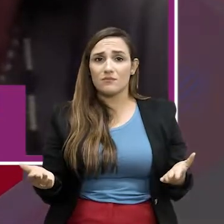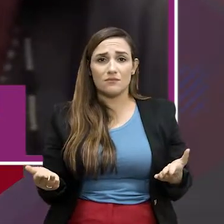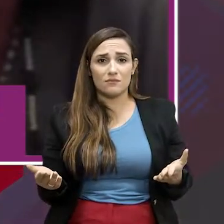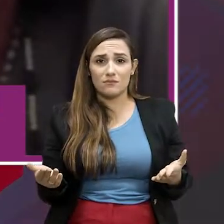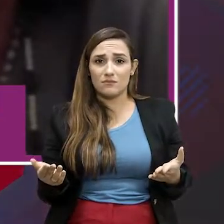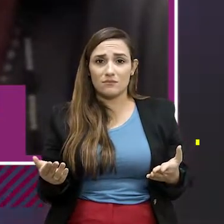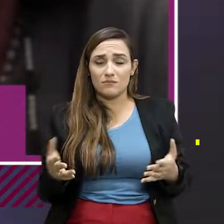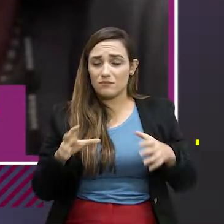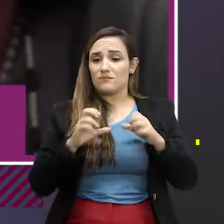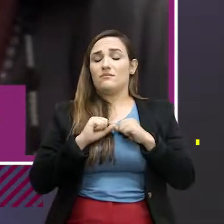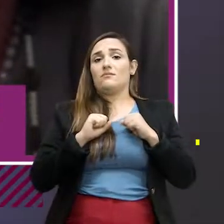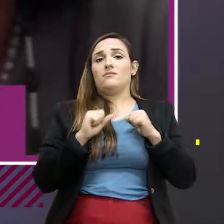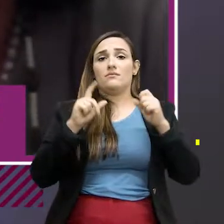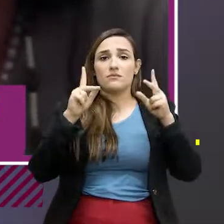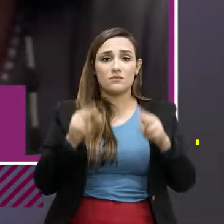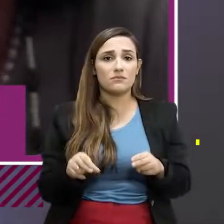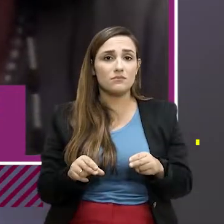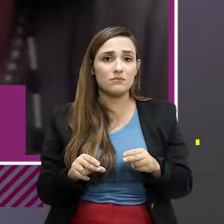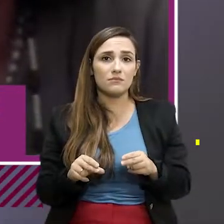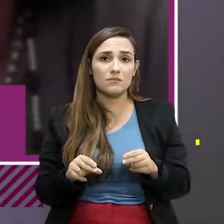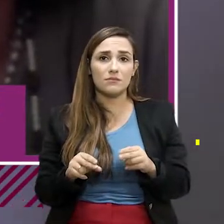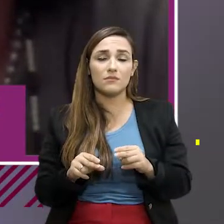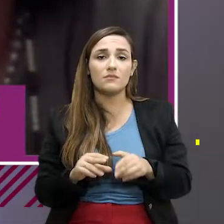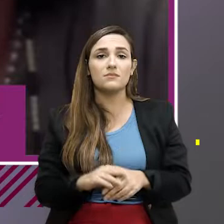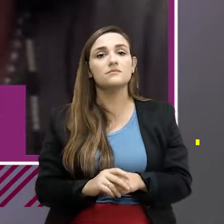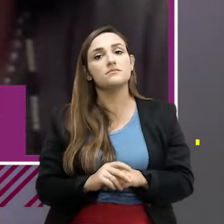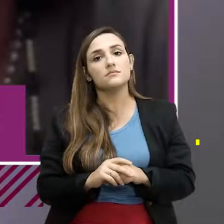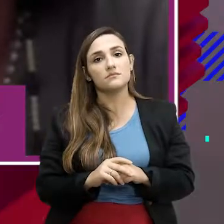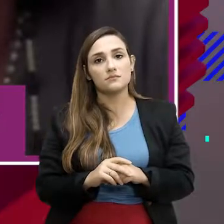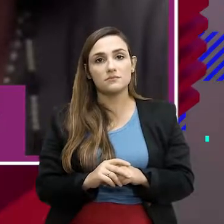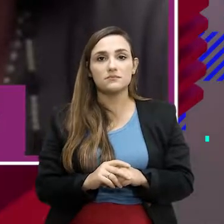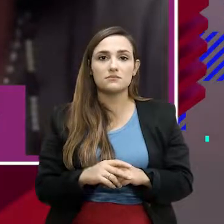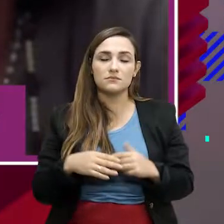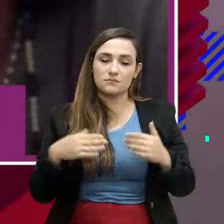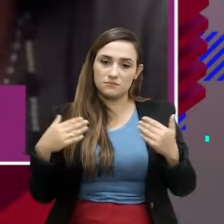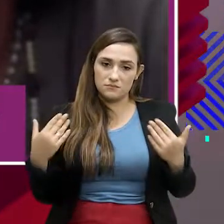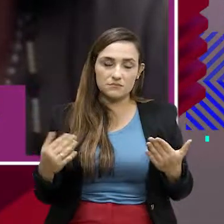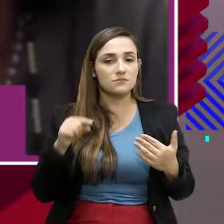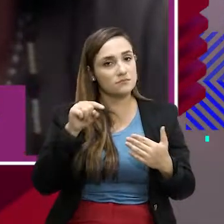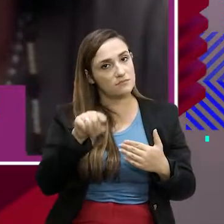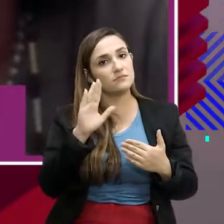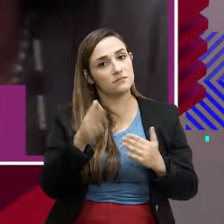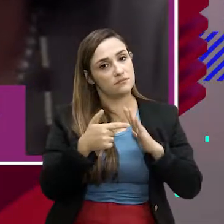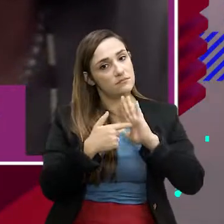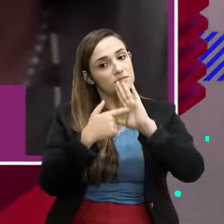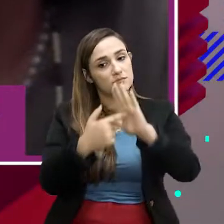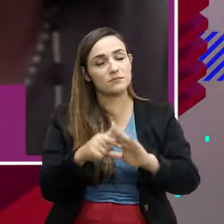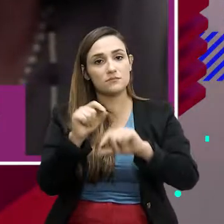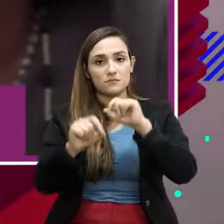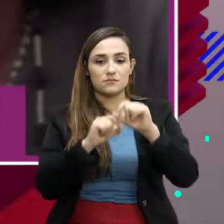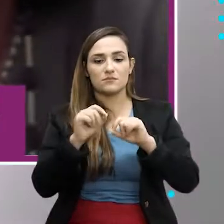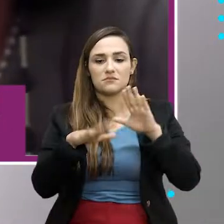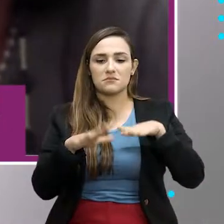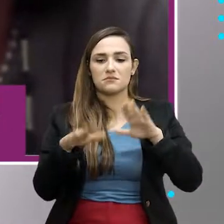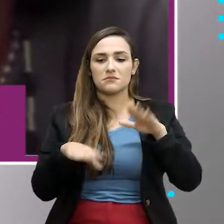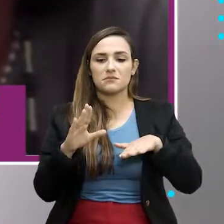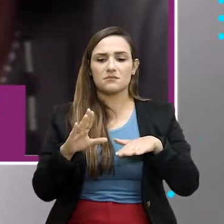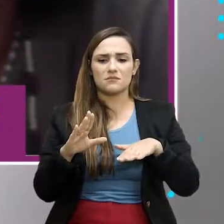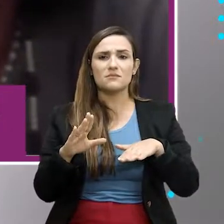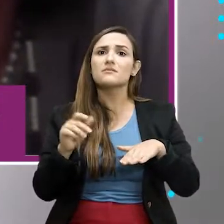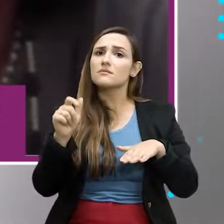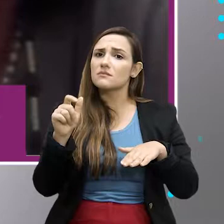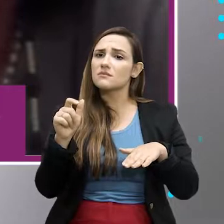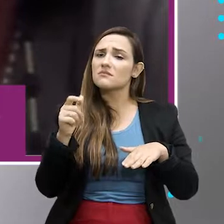de novo, né, e infelizmente a gente está vendo esse comportamento, né, que você já adiantou para